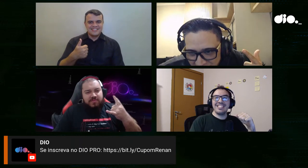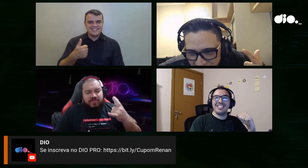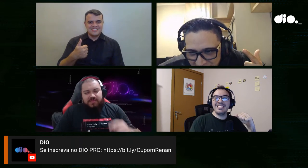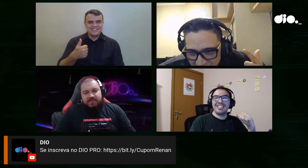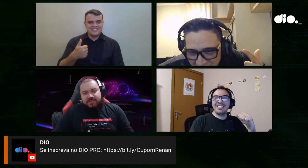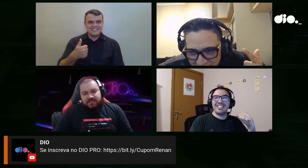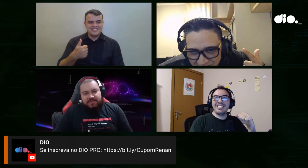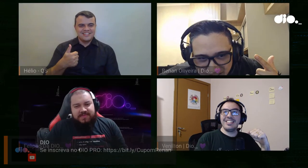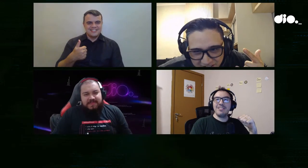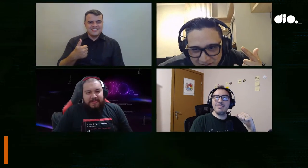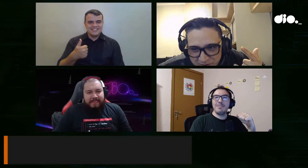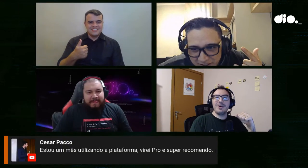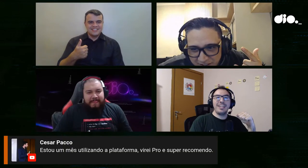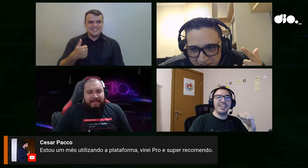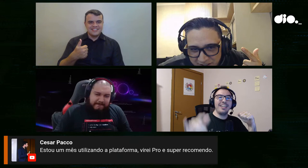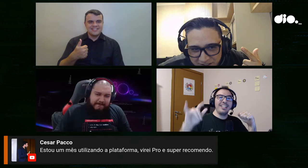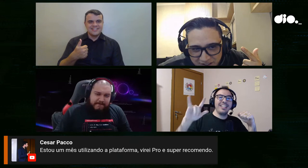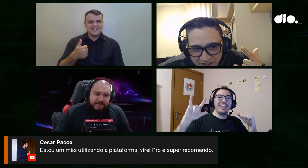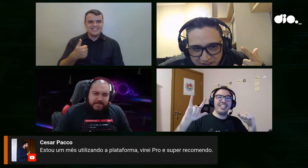ó